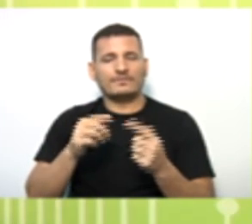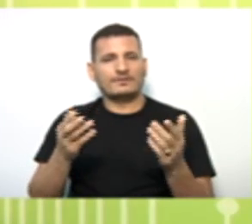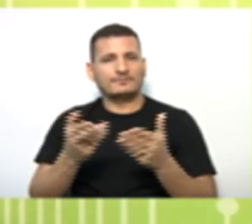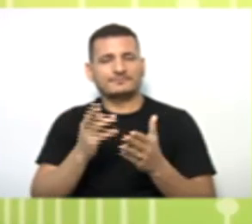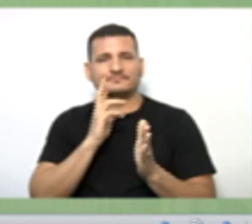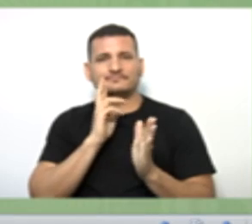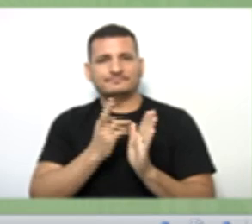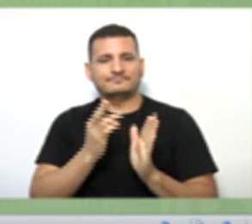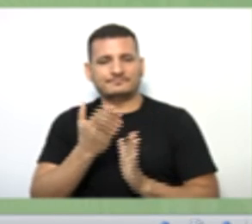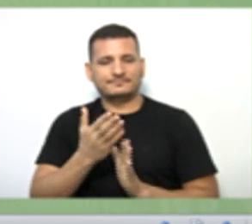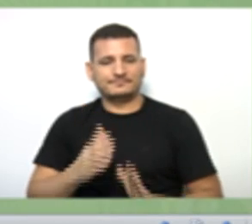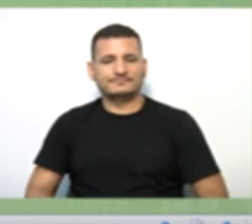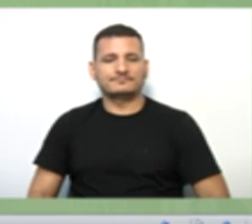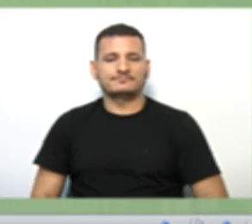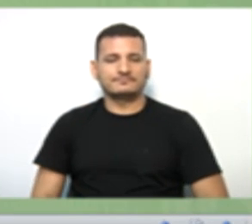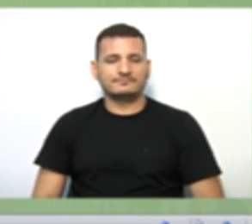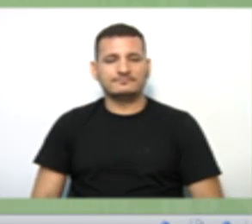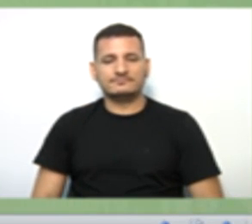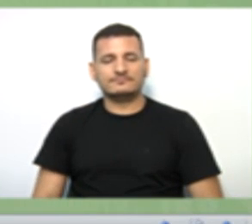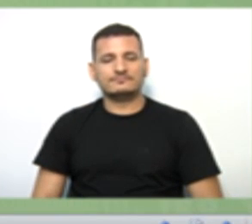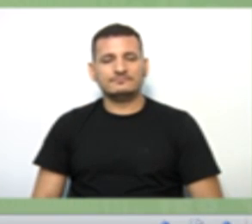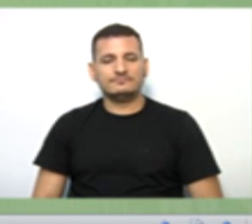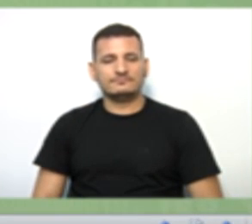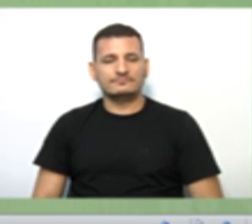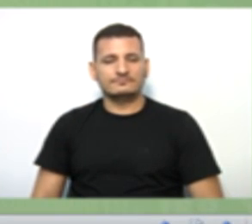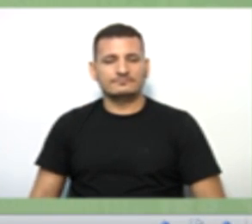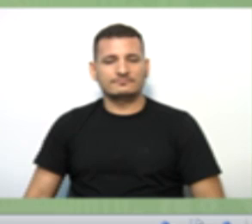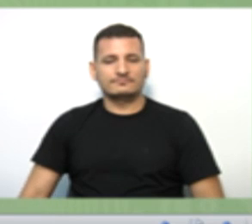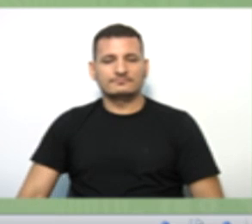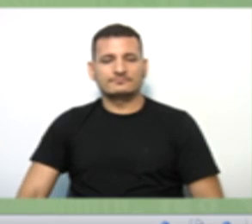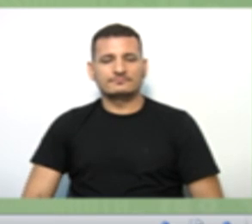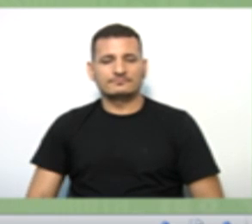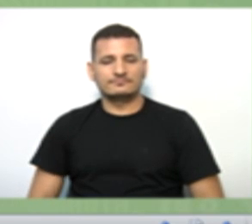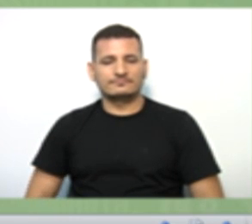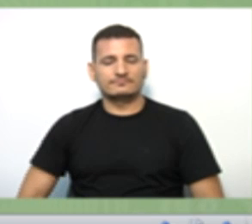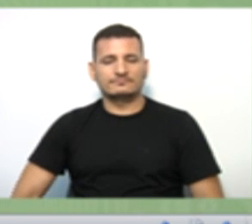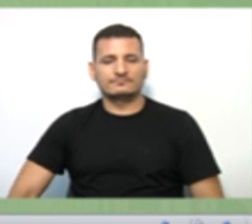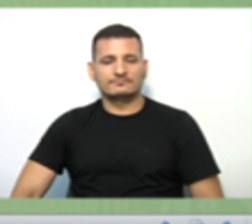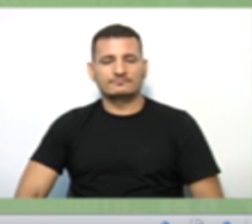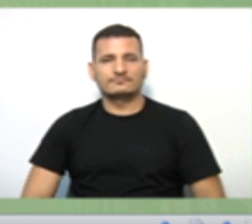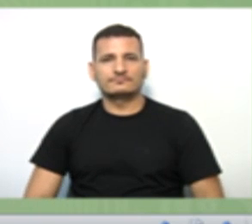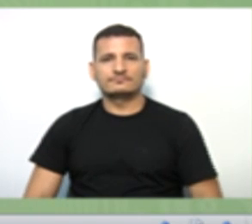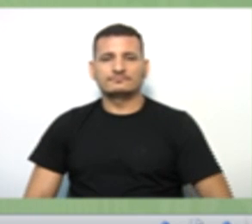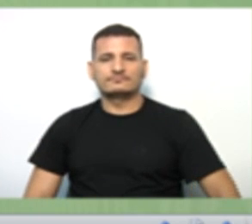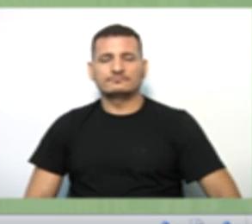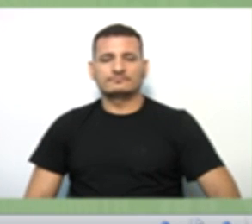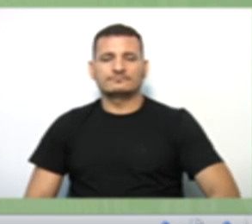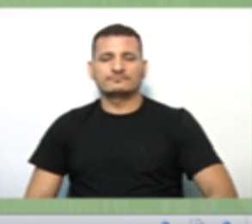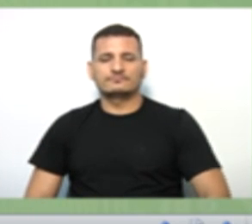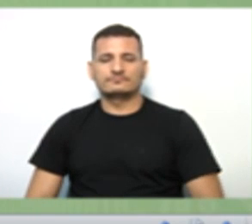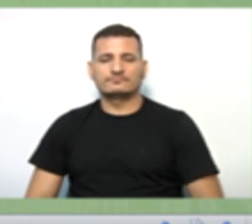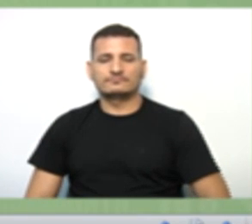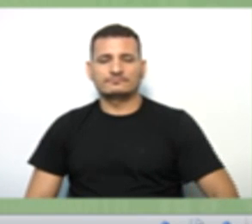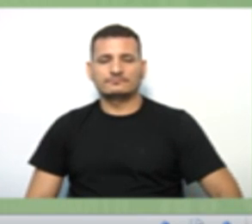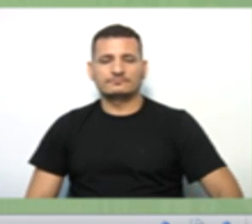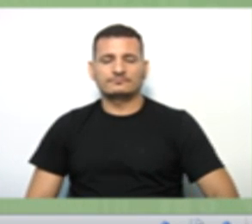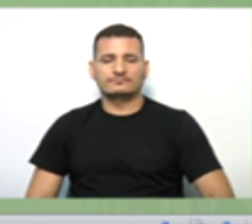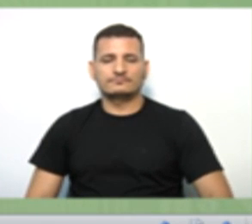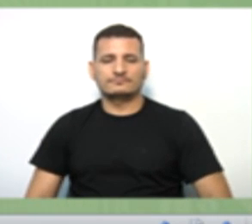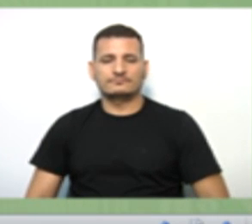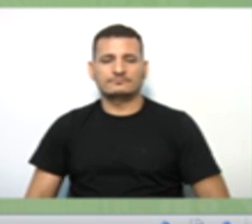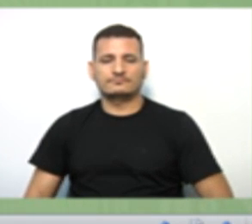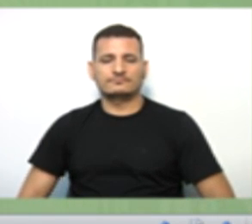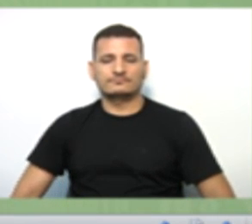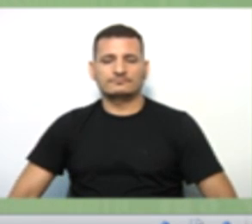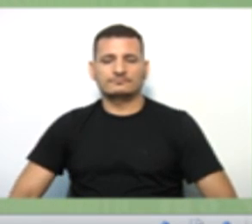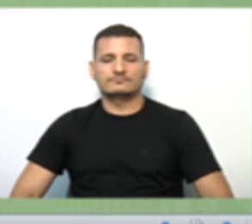aqui agora. É isso mesmo? O ordenamento natural do pensamento para a execução de uma tarefa é chamado de raciocínio lógico. Ou seja, a